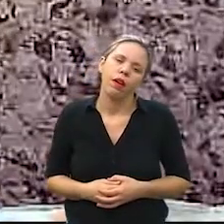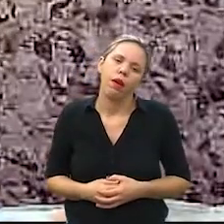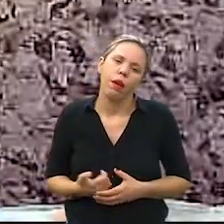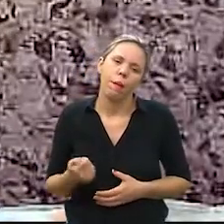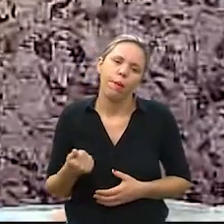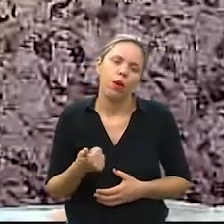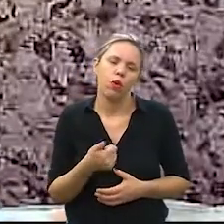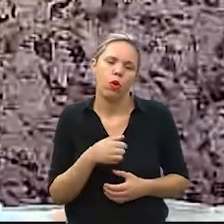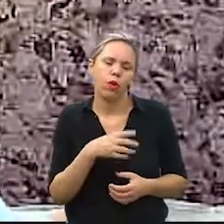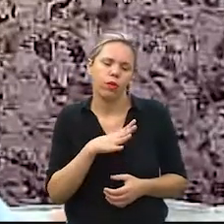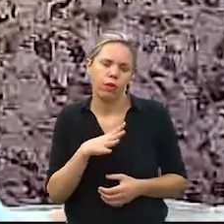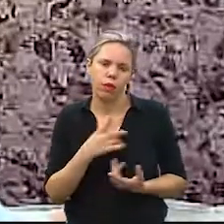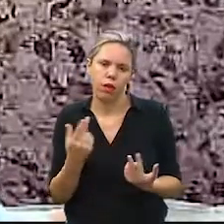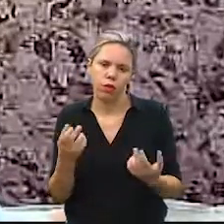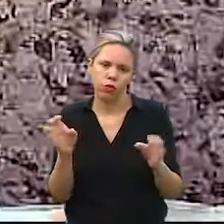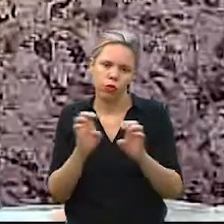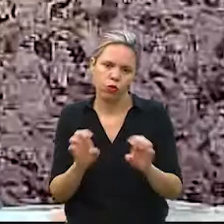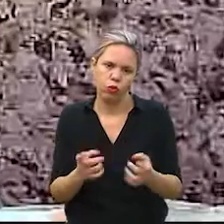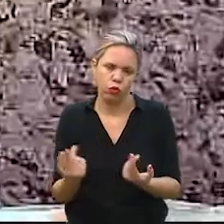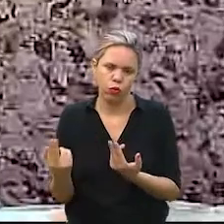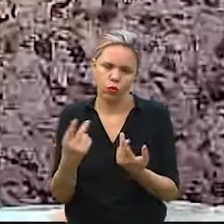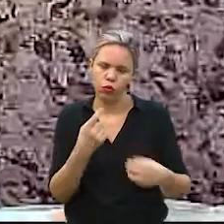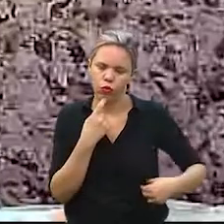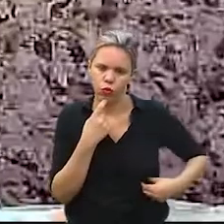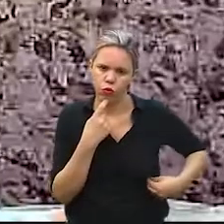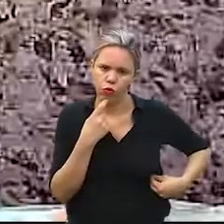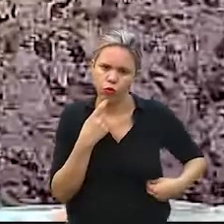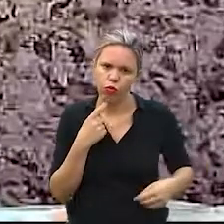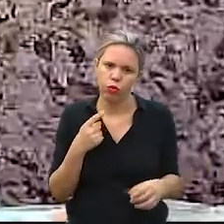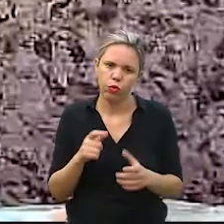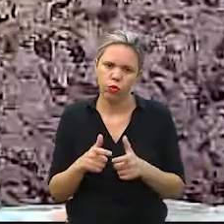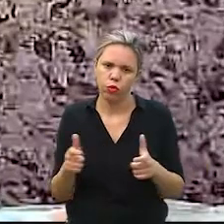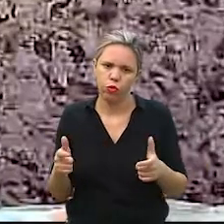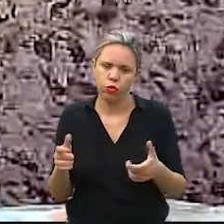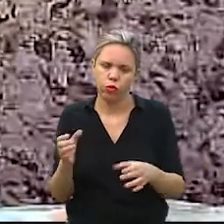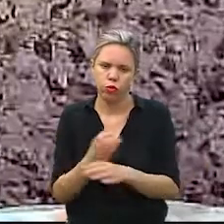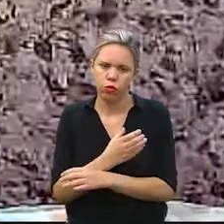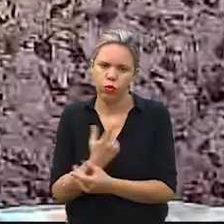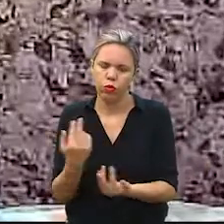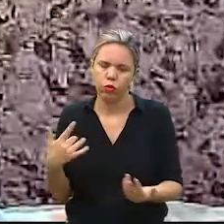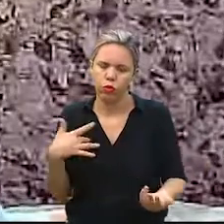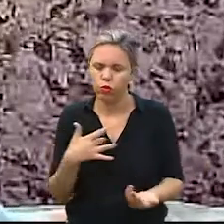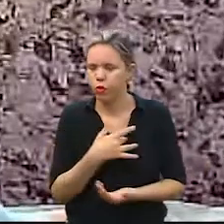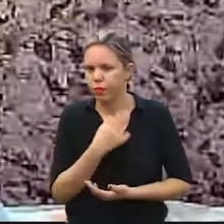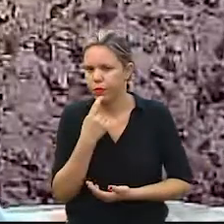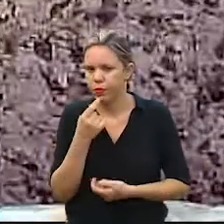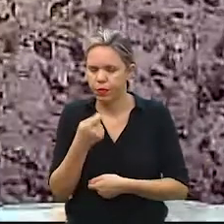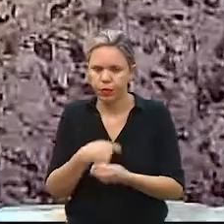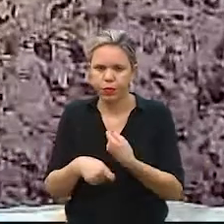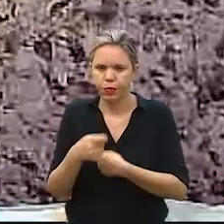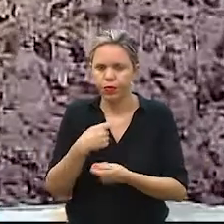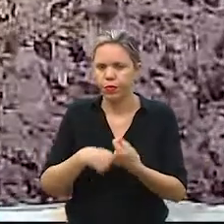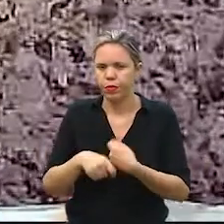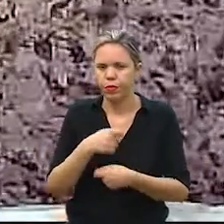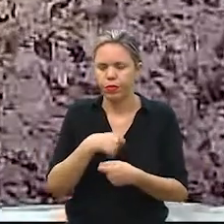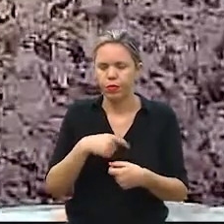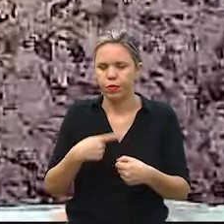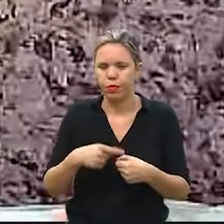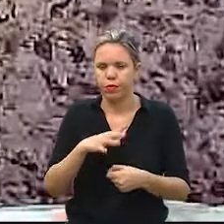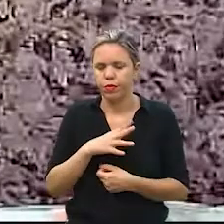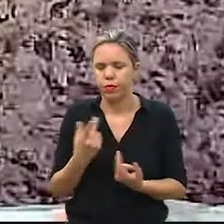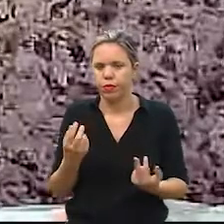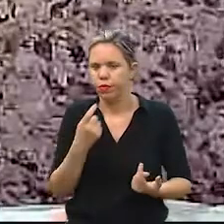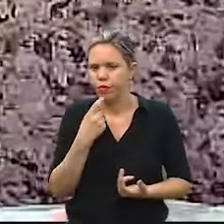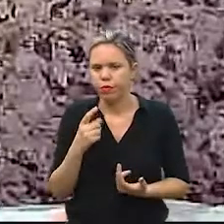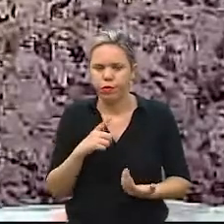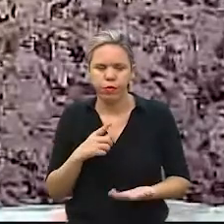poucos municípios têm uma estrutura complexa e completa de saúde administrada pelo município, como